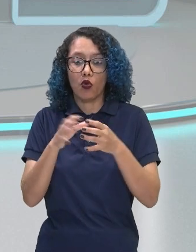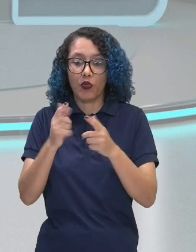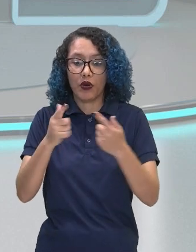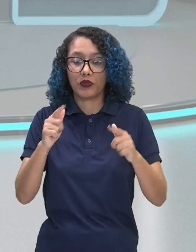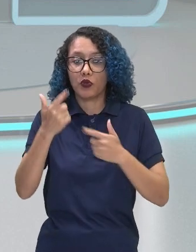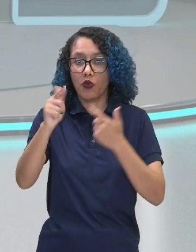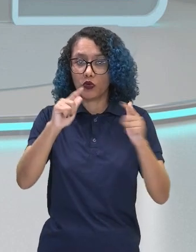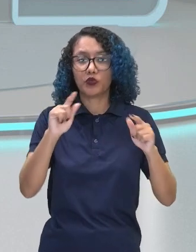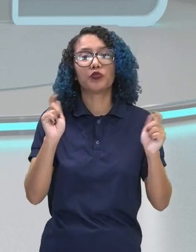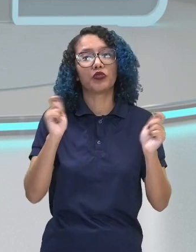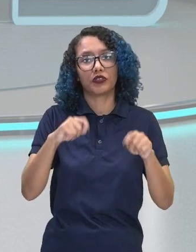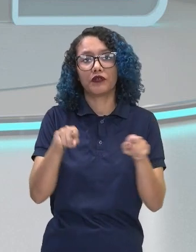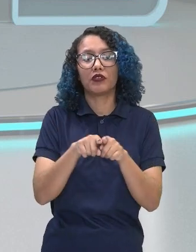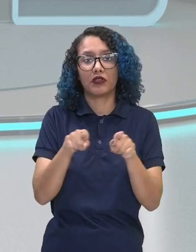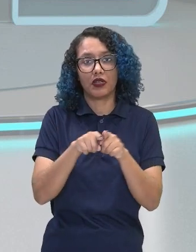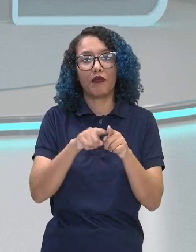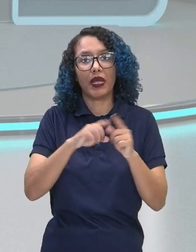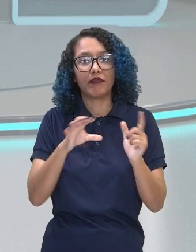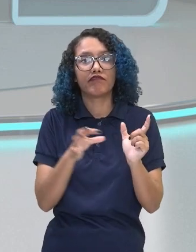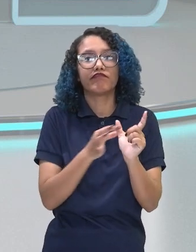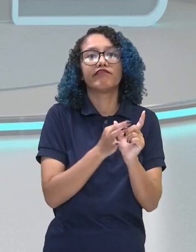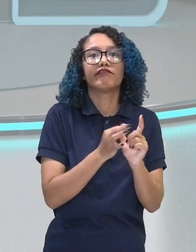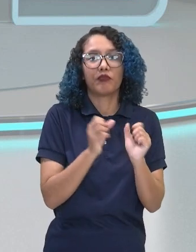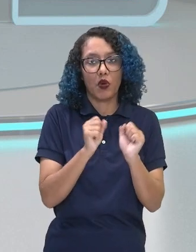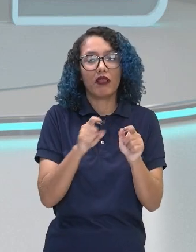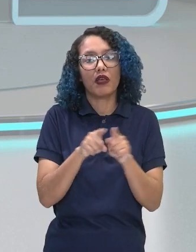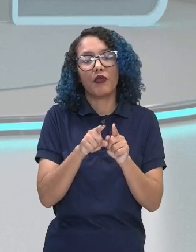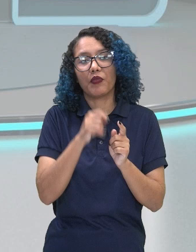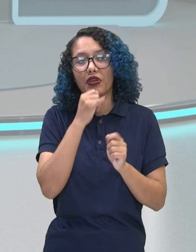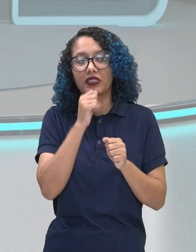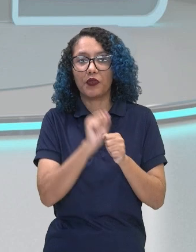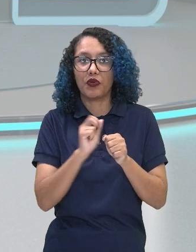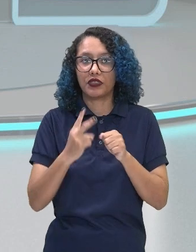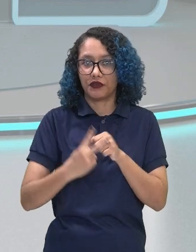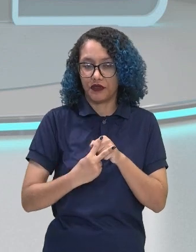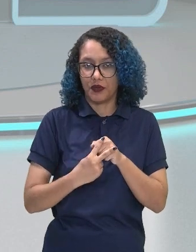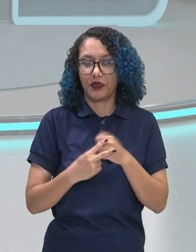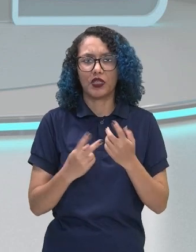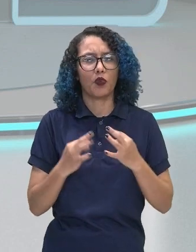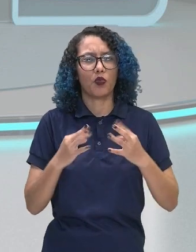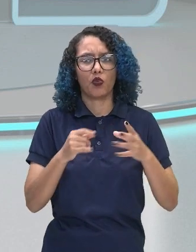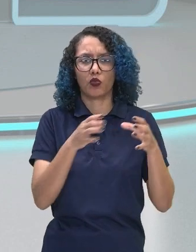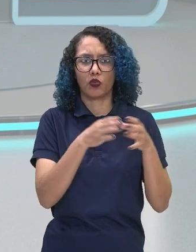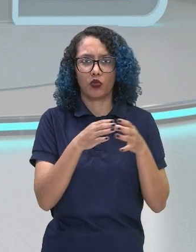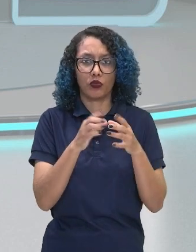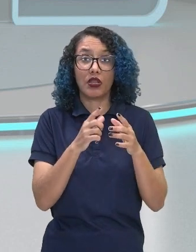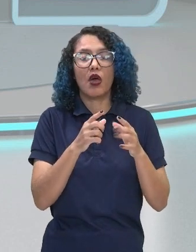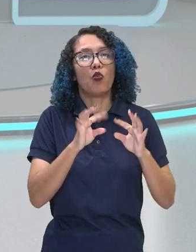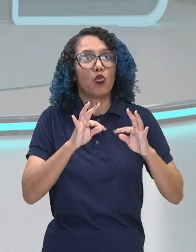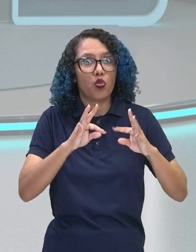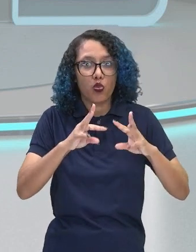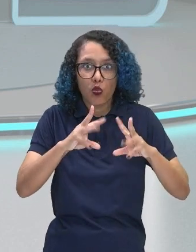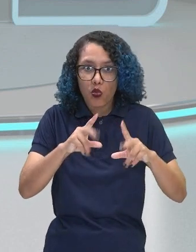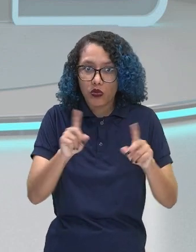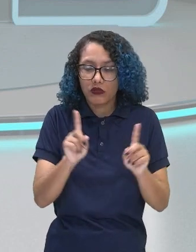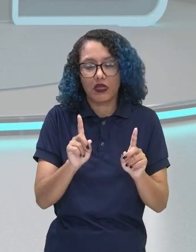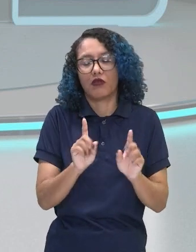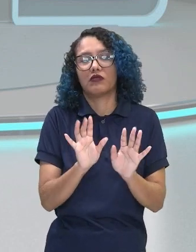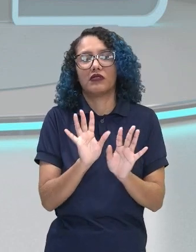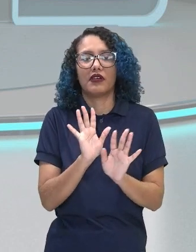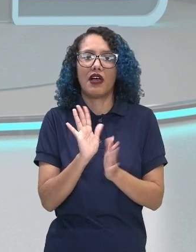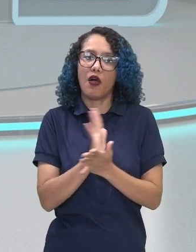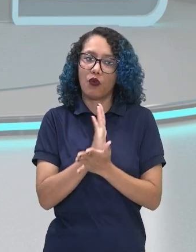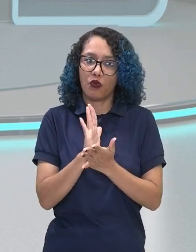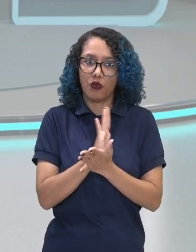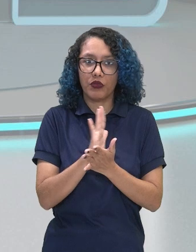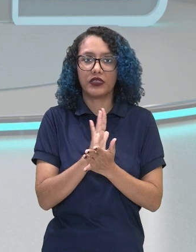assumir essa função, é o caso dos advérbios, tá certo? Então, todas essas classes gramaticais, também não são tantas, não são muitas, né? A